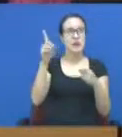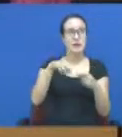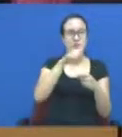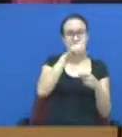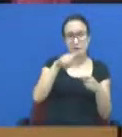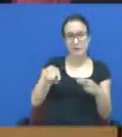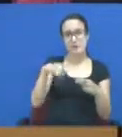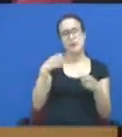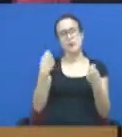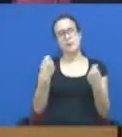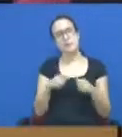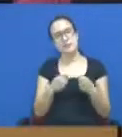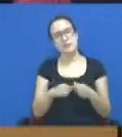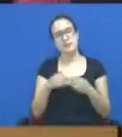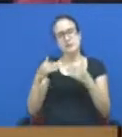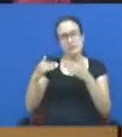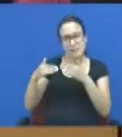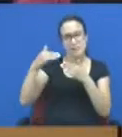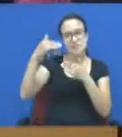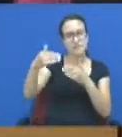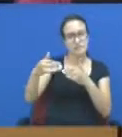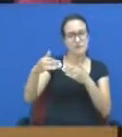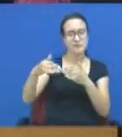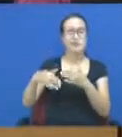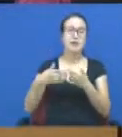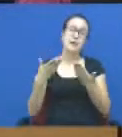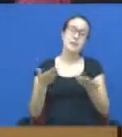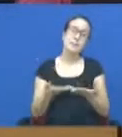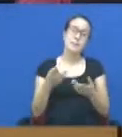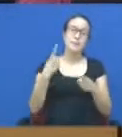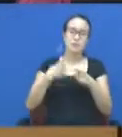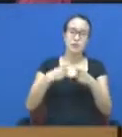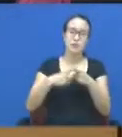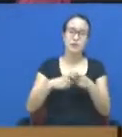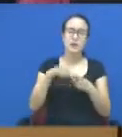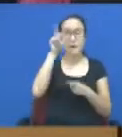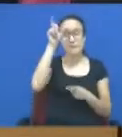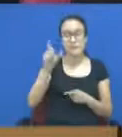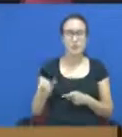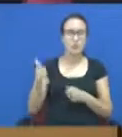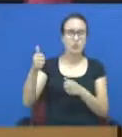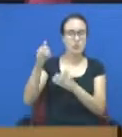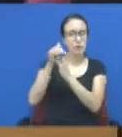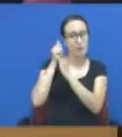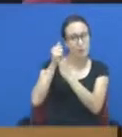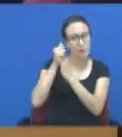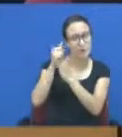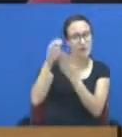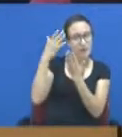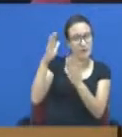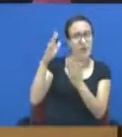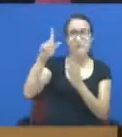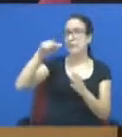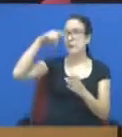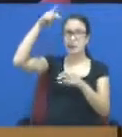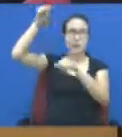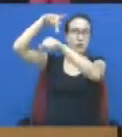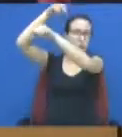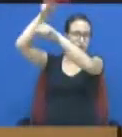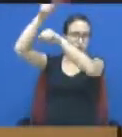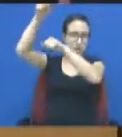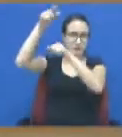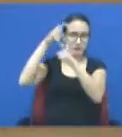se encontra defendendo o nosso país, as cores do nosso país, em outro país, em competições internacionais. Obrigado, senhor